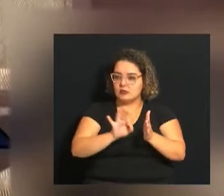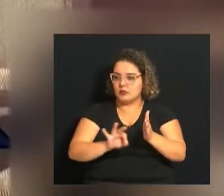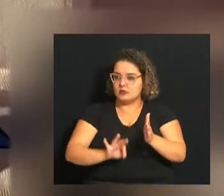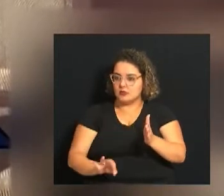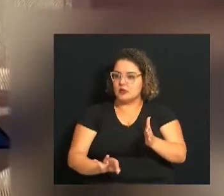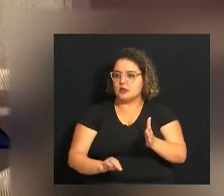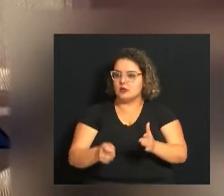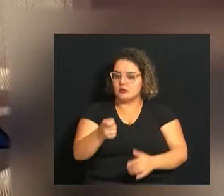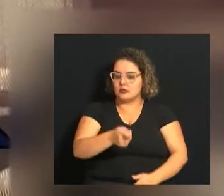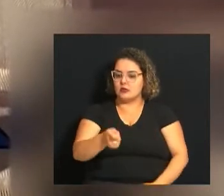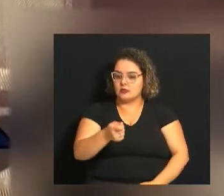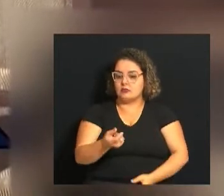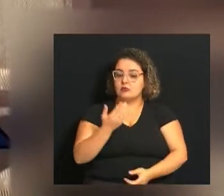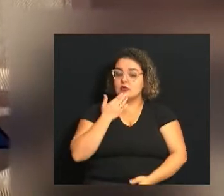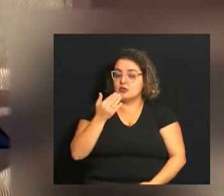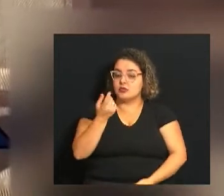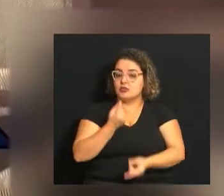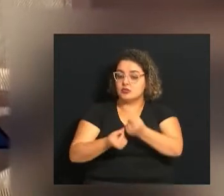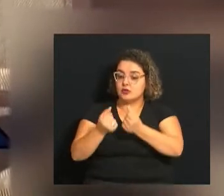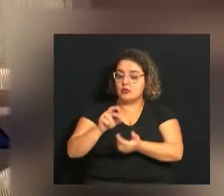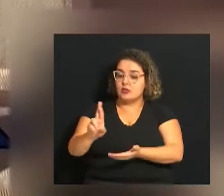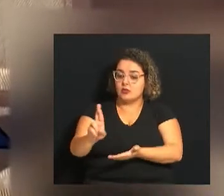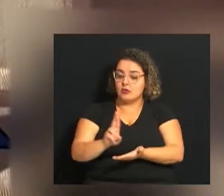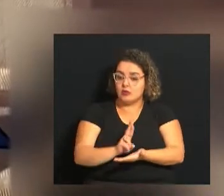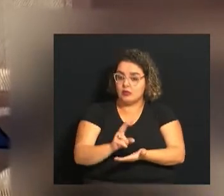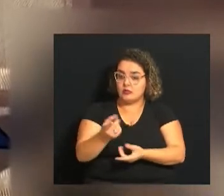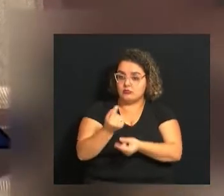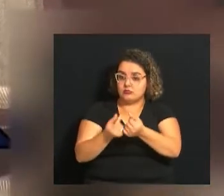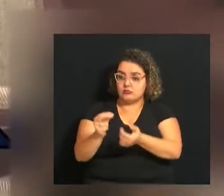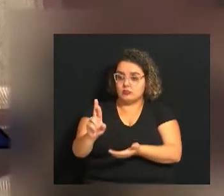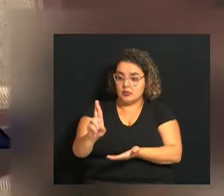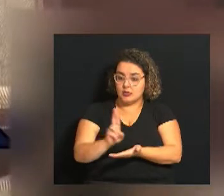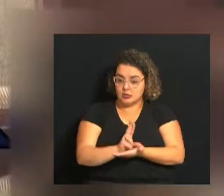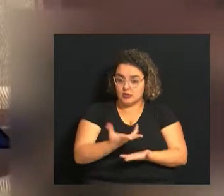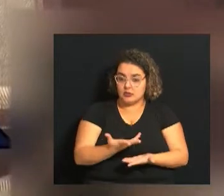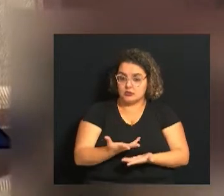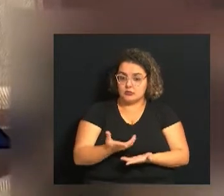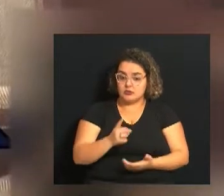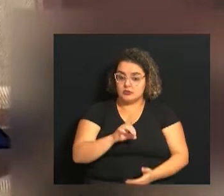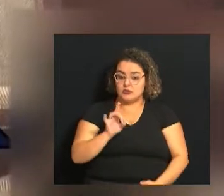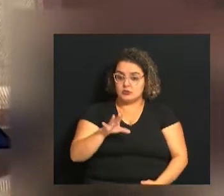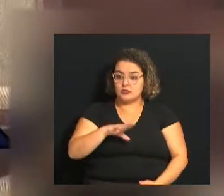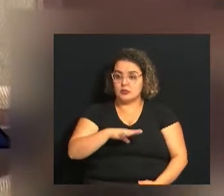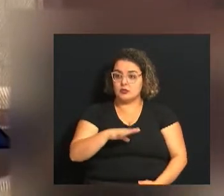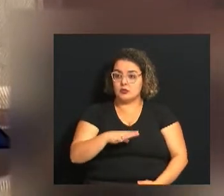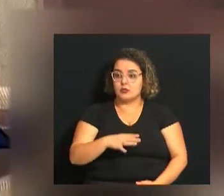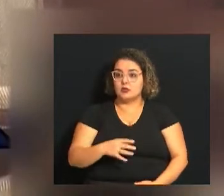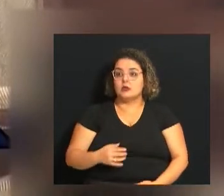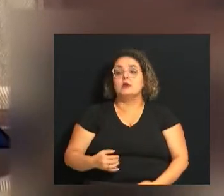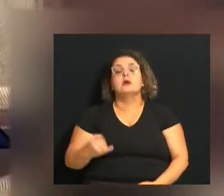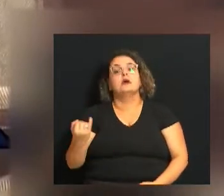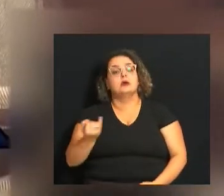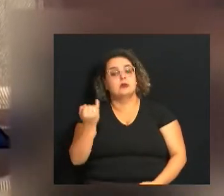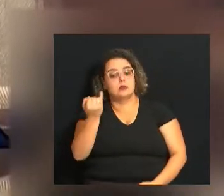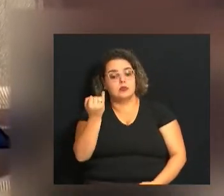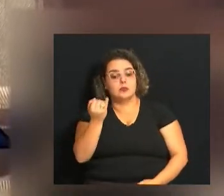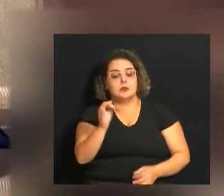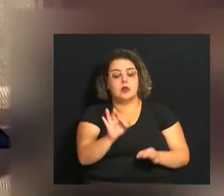pleitear recursos em outras esferas, que não só no município. São adequações necessárias para que esse